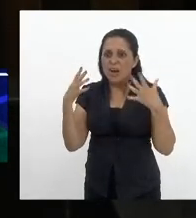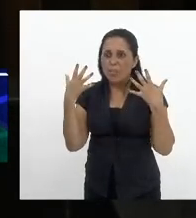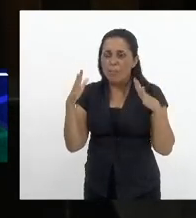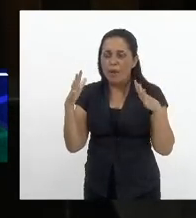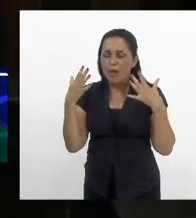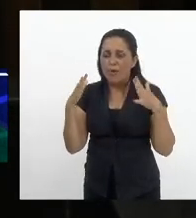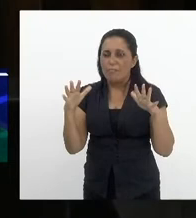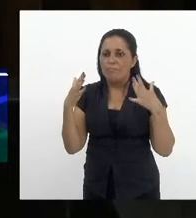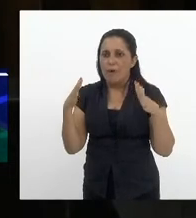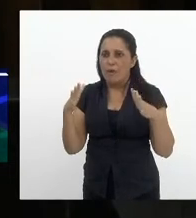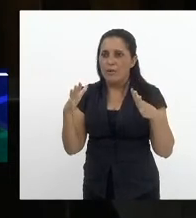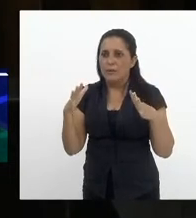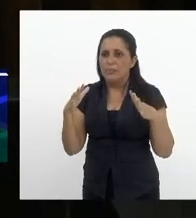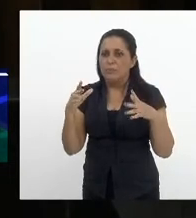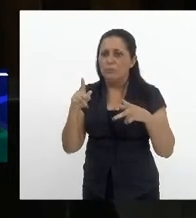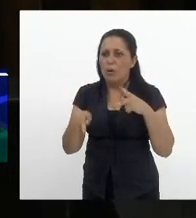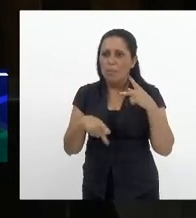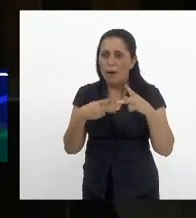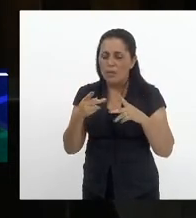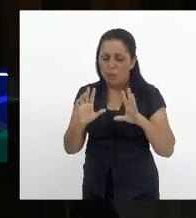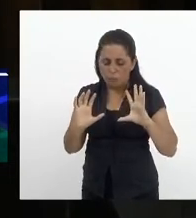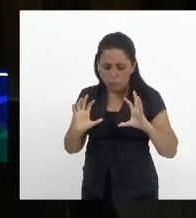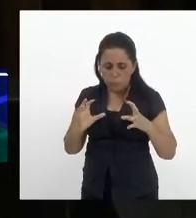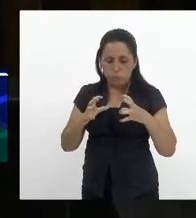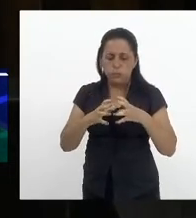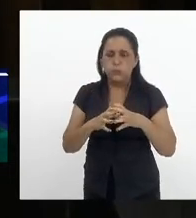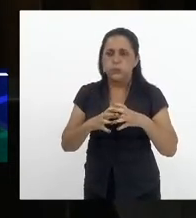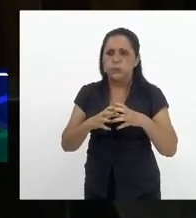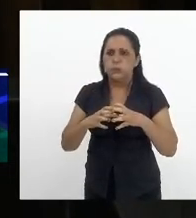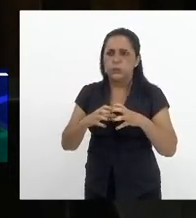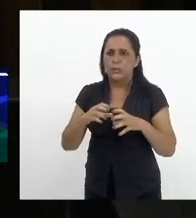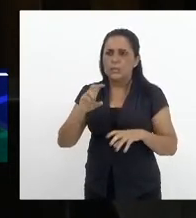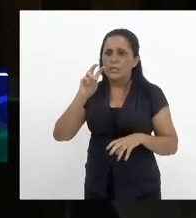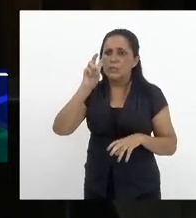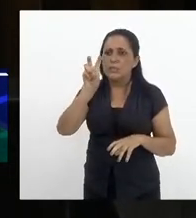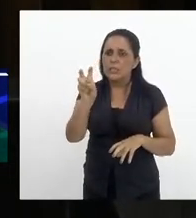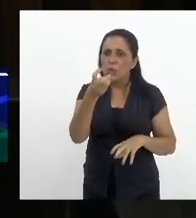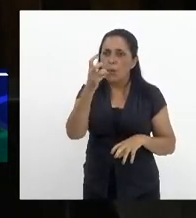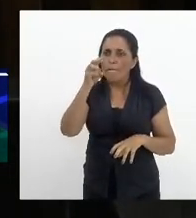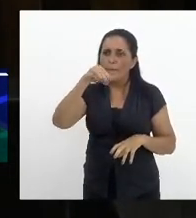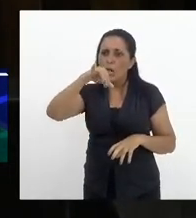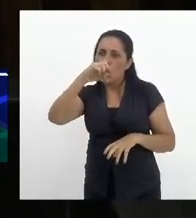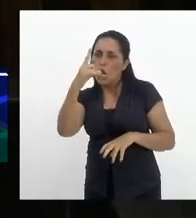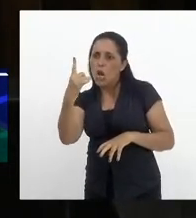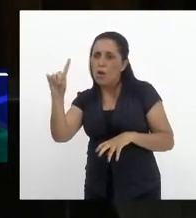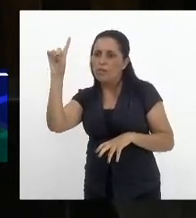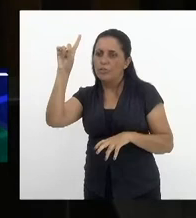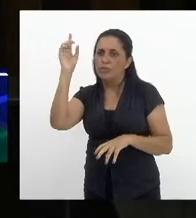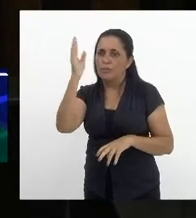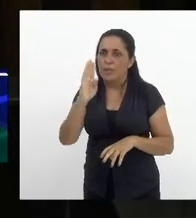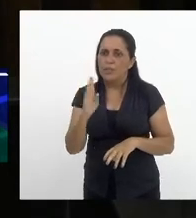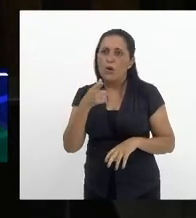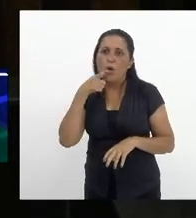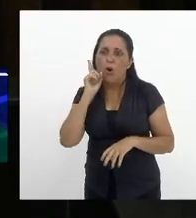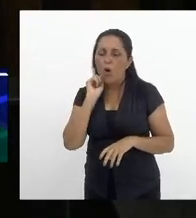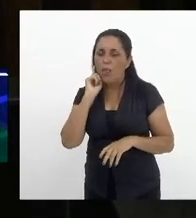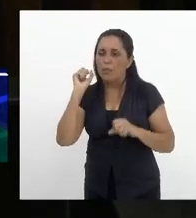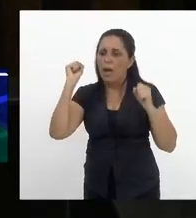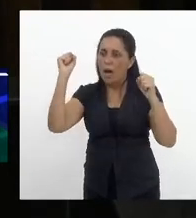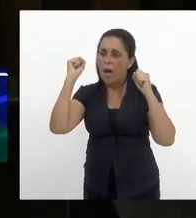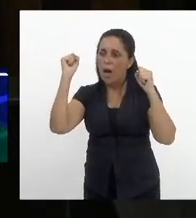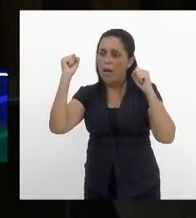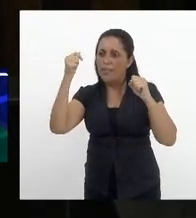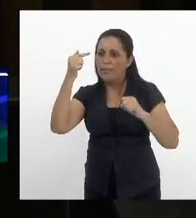parabéns, população que em massa. Foram mais de 5 milhões de brasileiros às ruas ontem, no dia